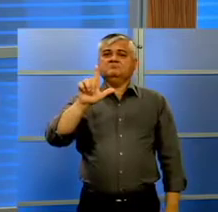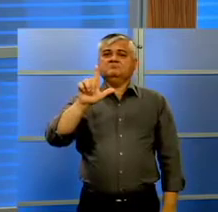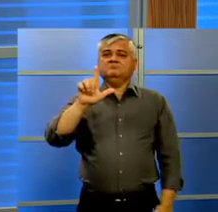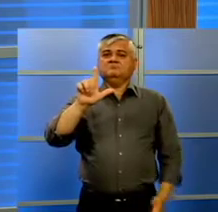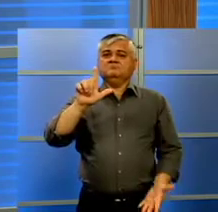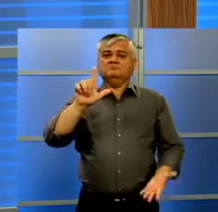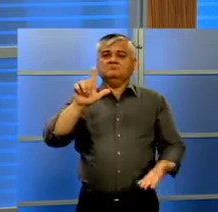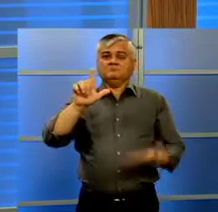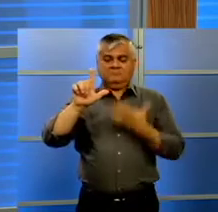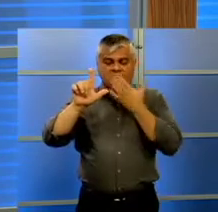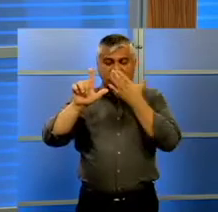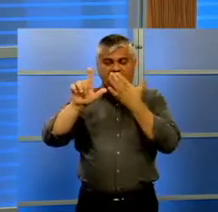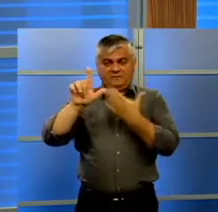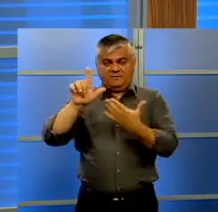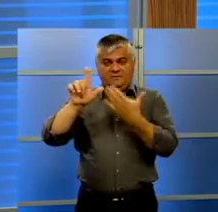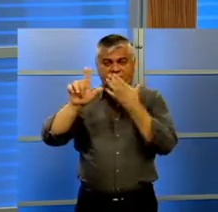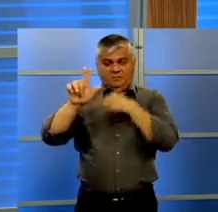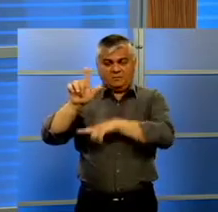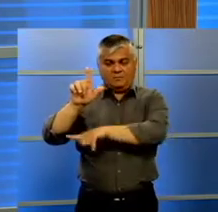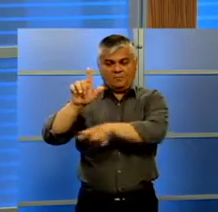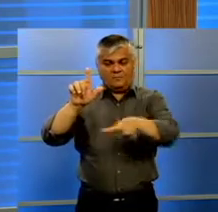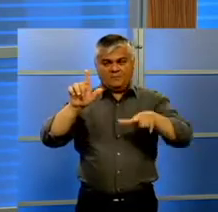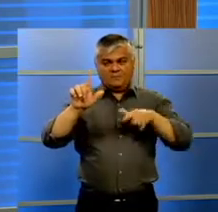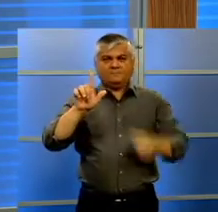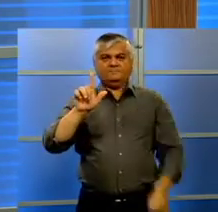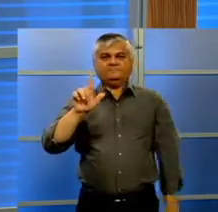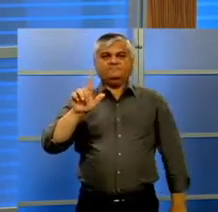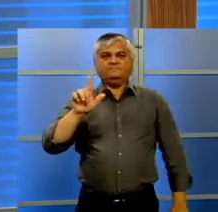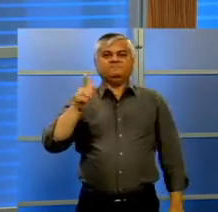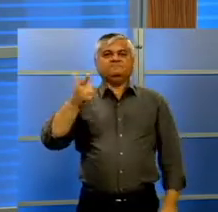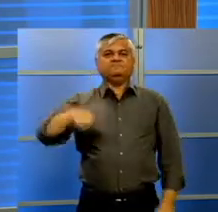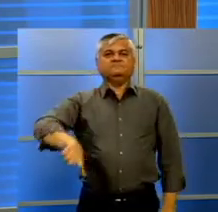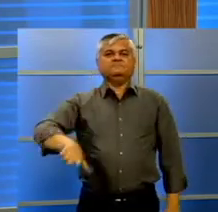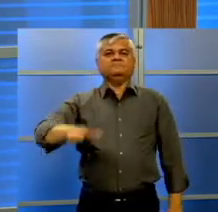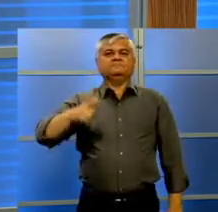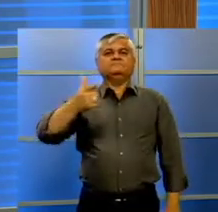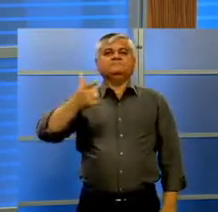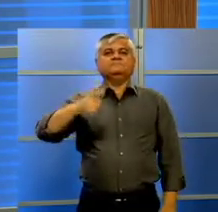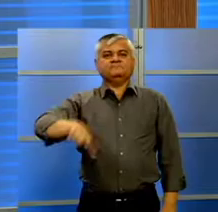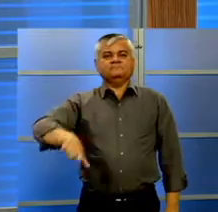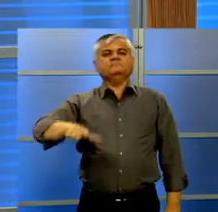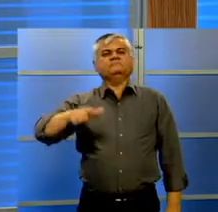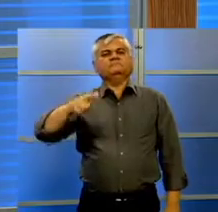de articulação à frente do corpo, espaço neutro, com o seguinte movimento.